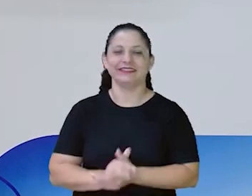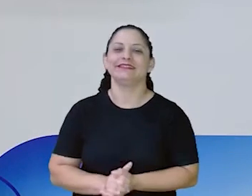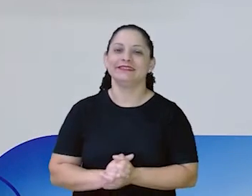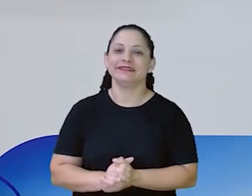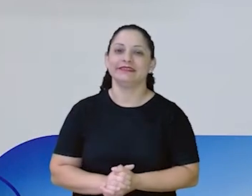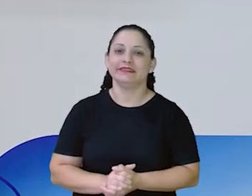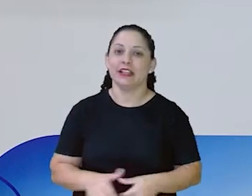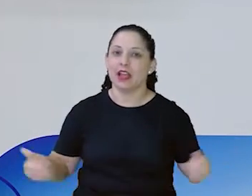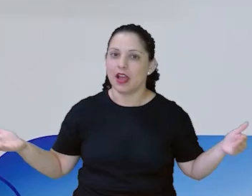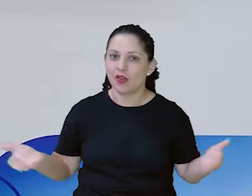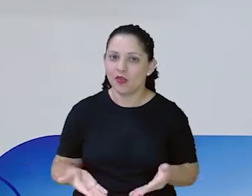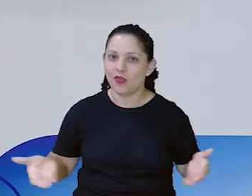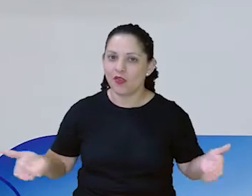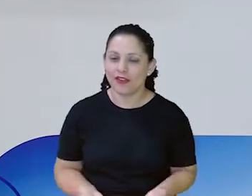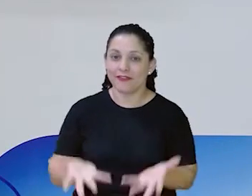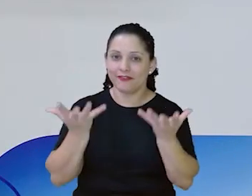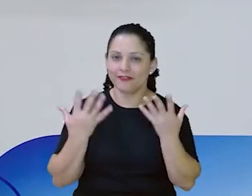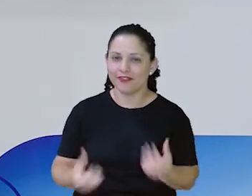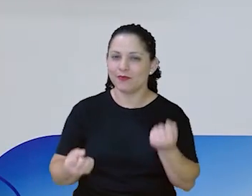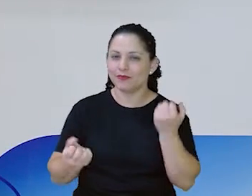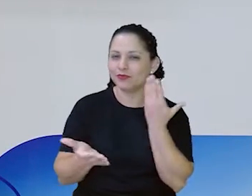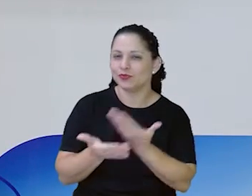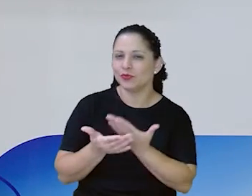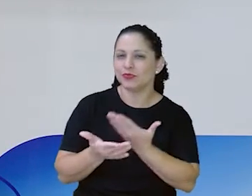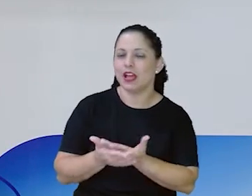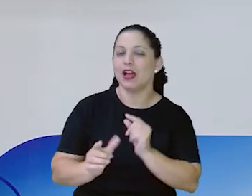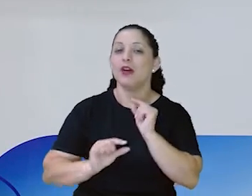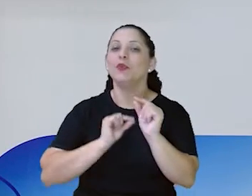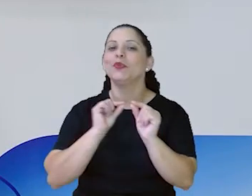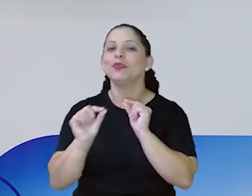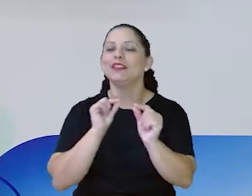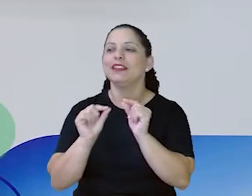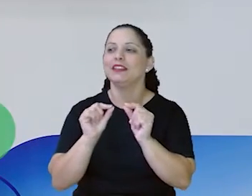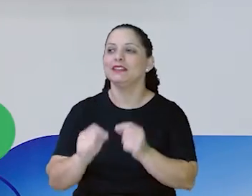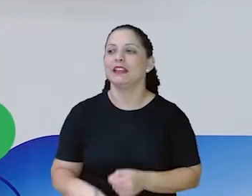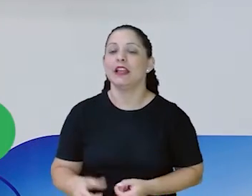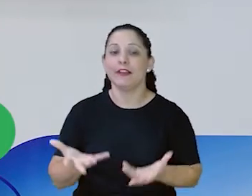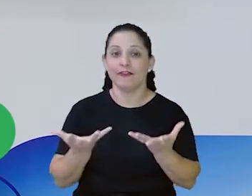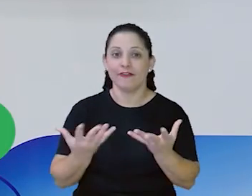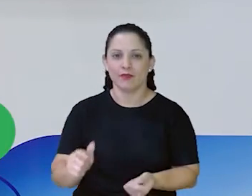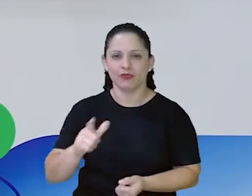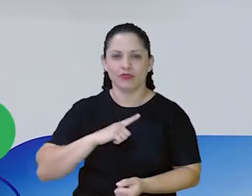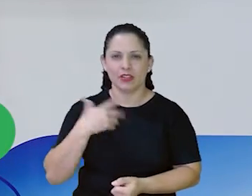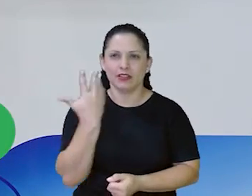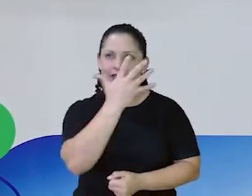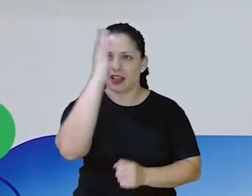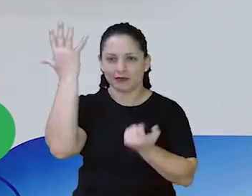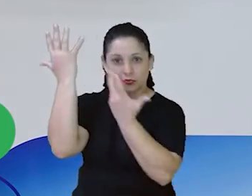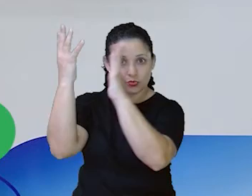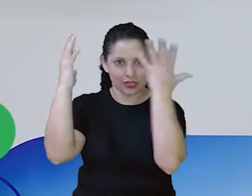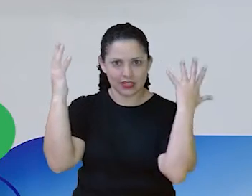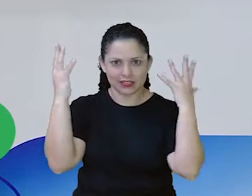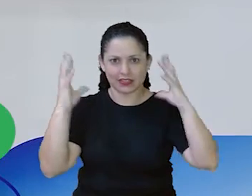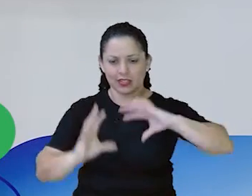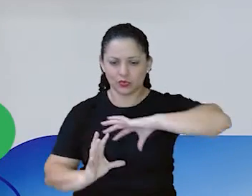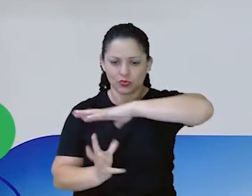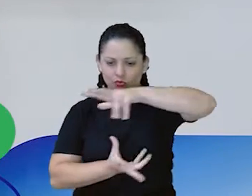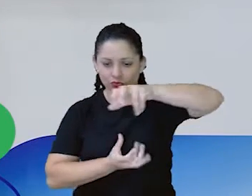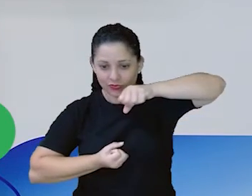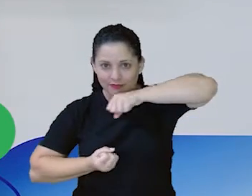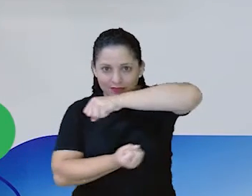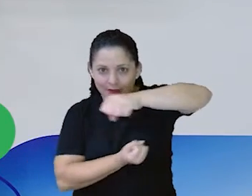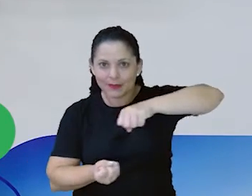mundo junto para conversar sobre boas práticas de sustentabilidade ambiental. Nós